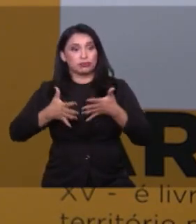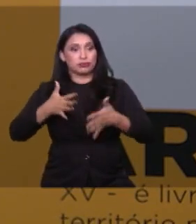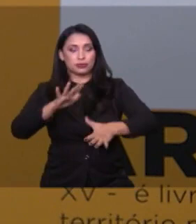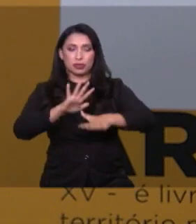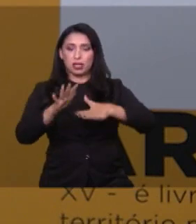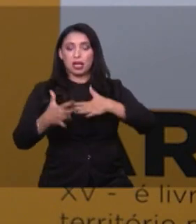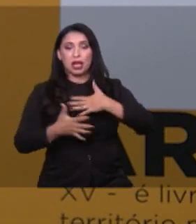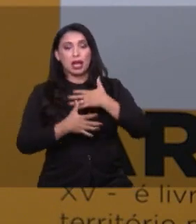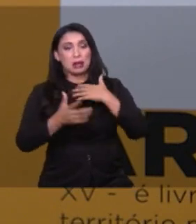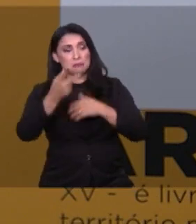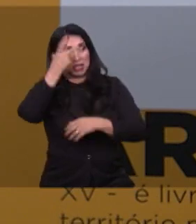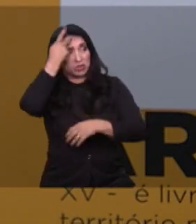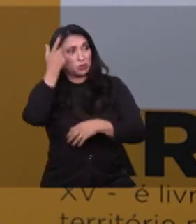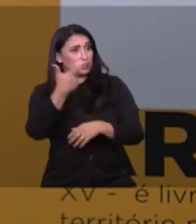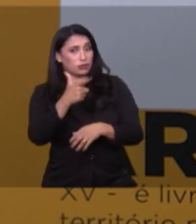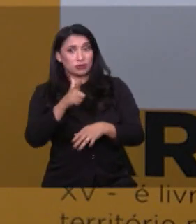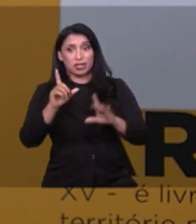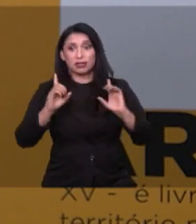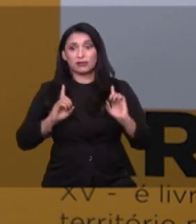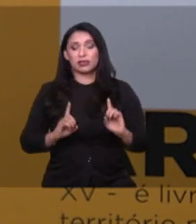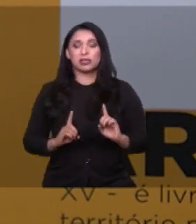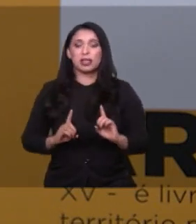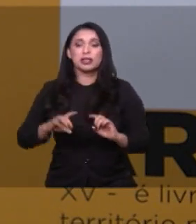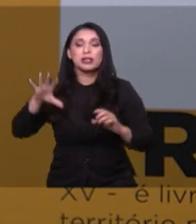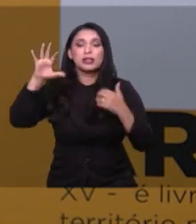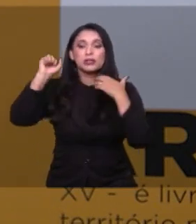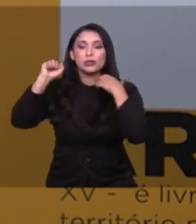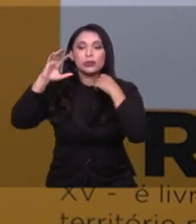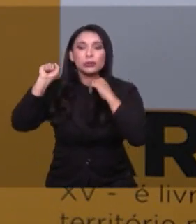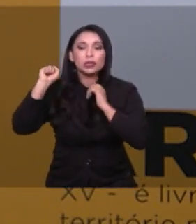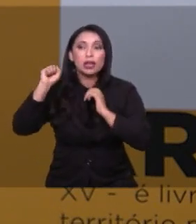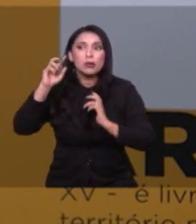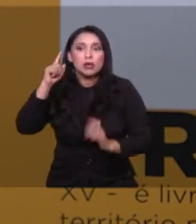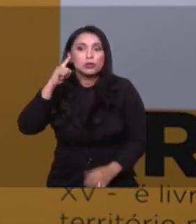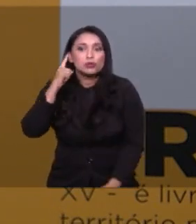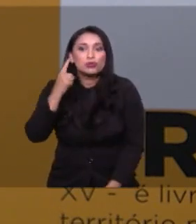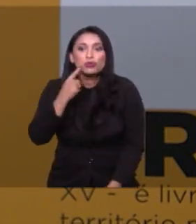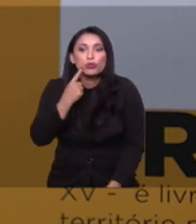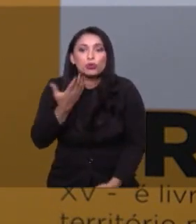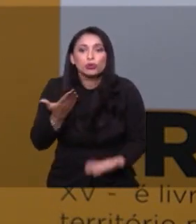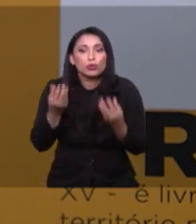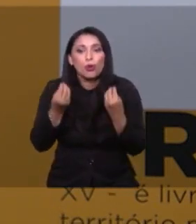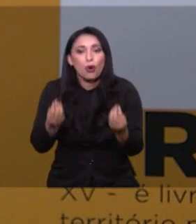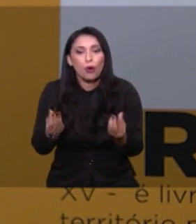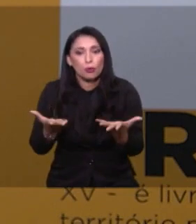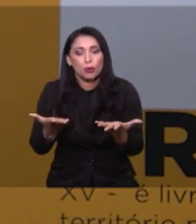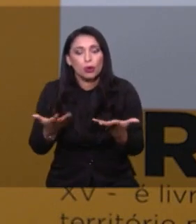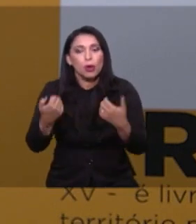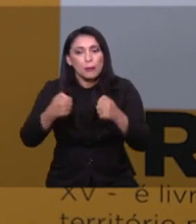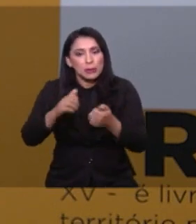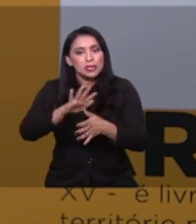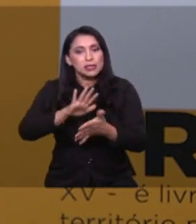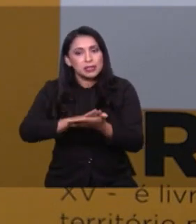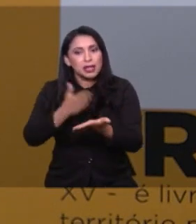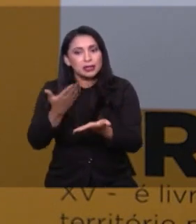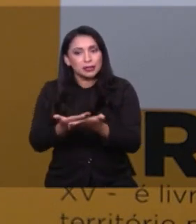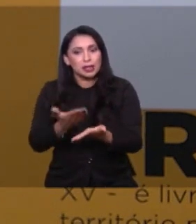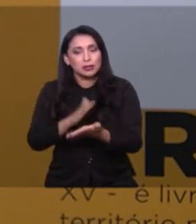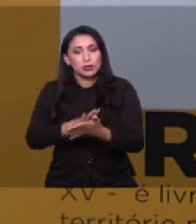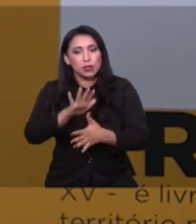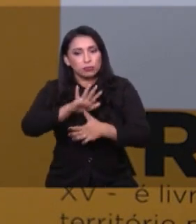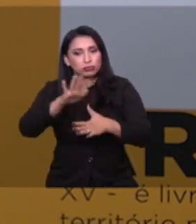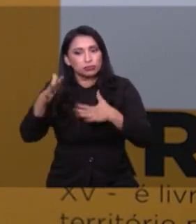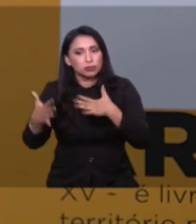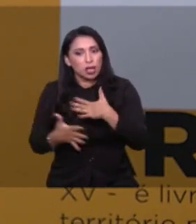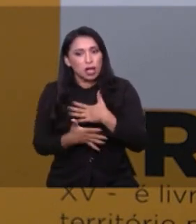tipo de deficiência vai escutar. Mas a pessoa que é surda, ele precisa justamente essa tradução. Essa tradução para